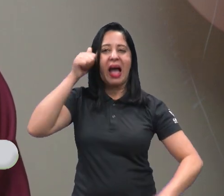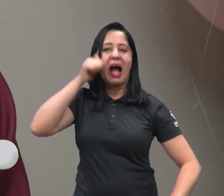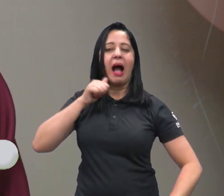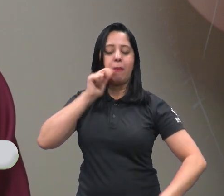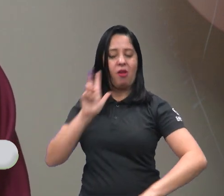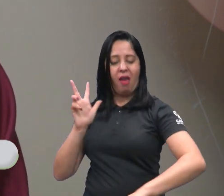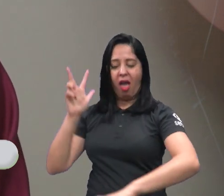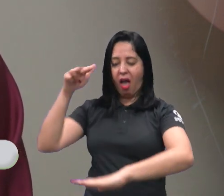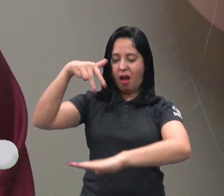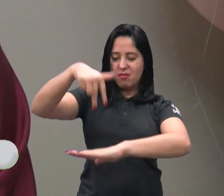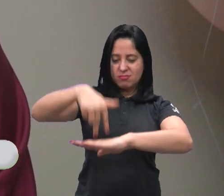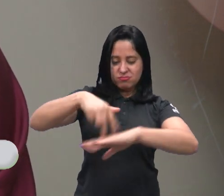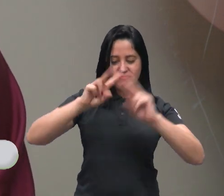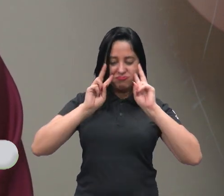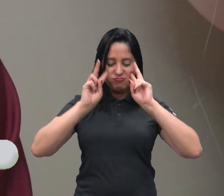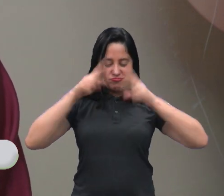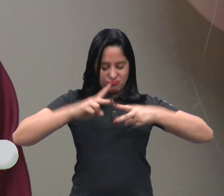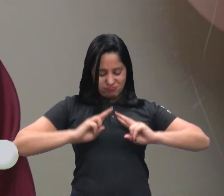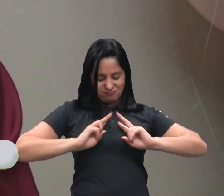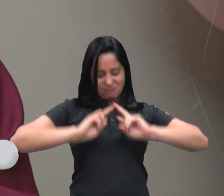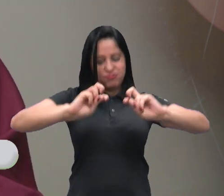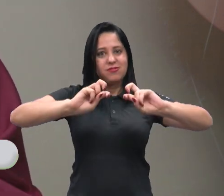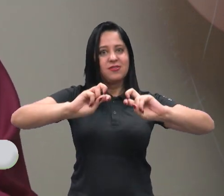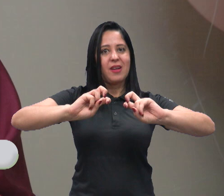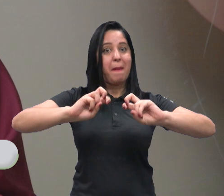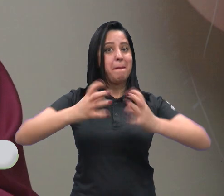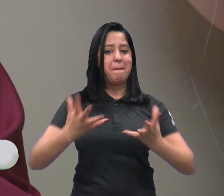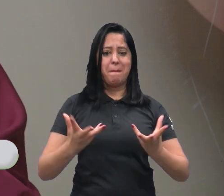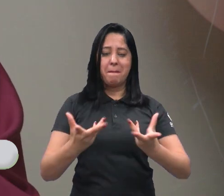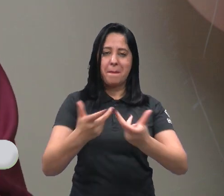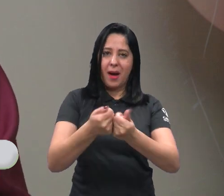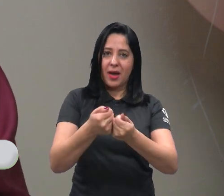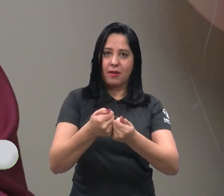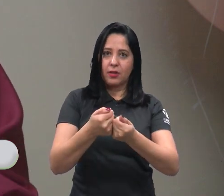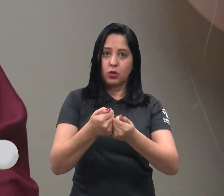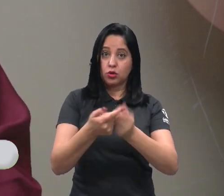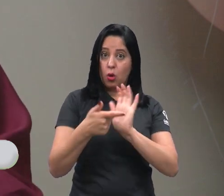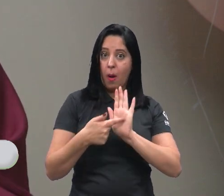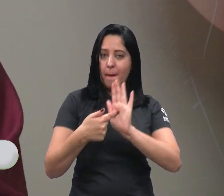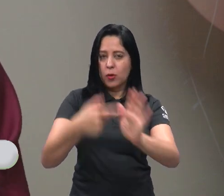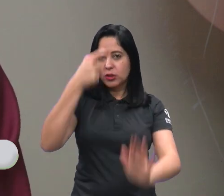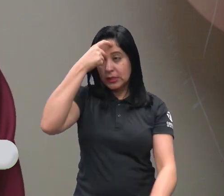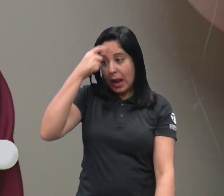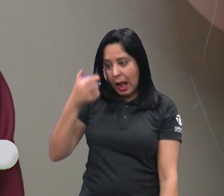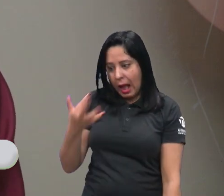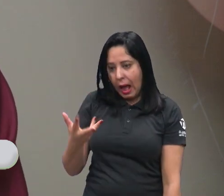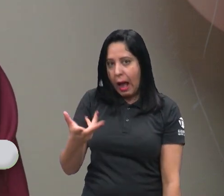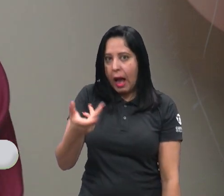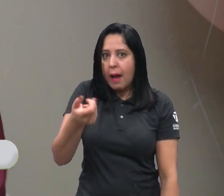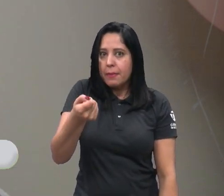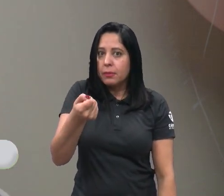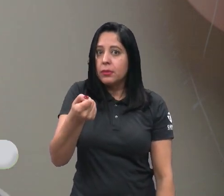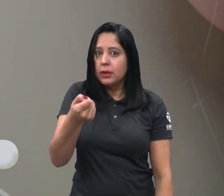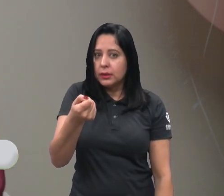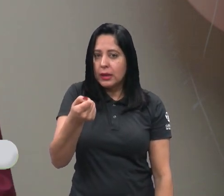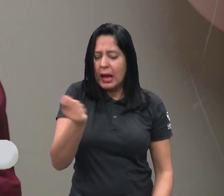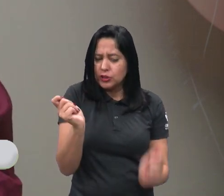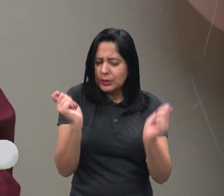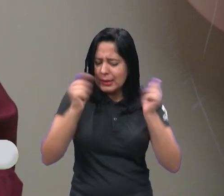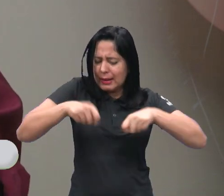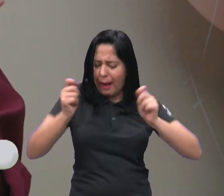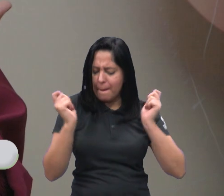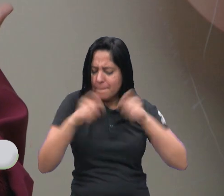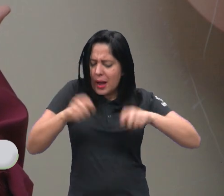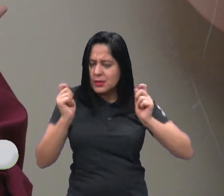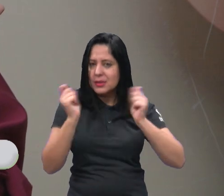se escutar. Muitas vezes ela revela habilidades e potências que sempre estiveram ali, só esperando um olhar